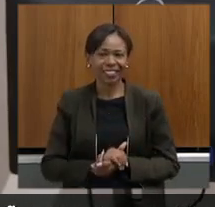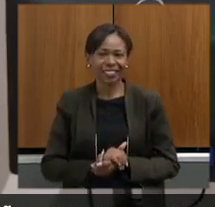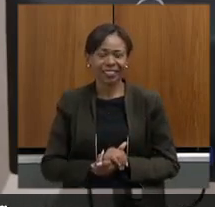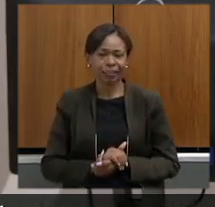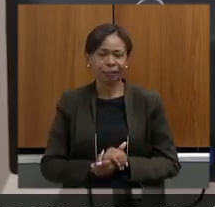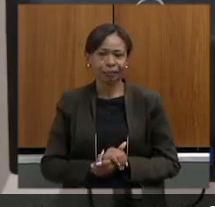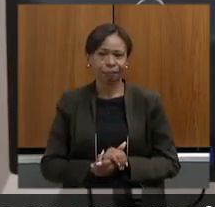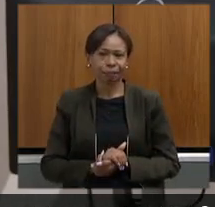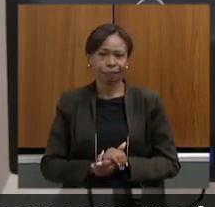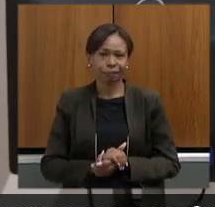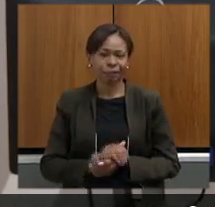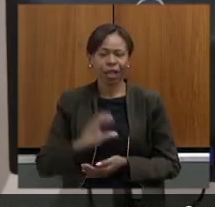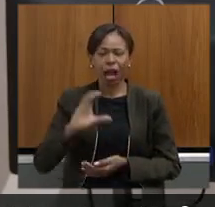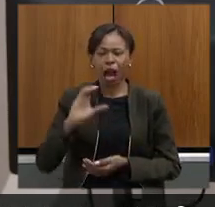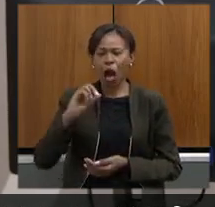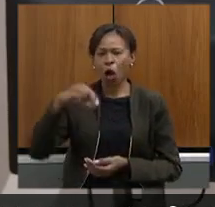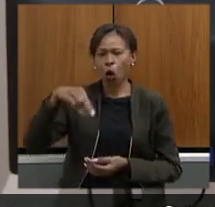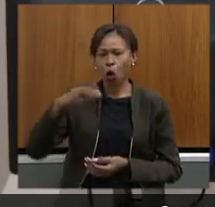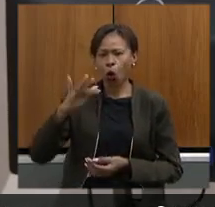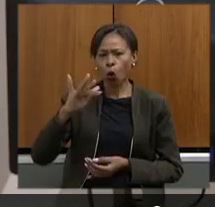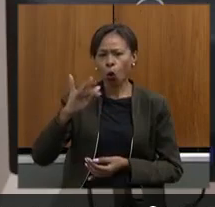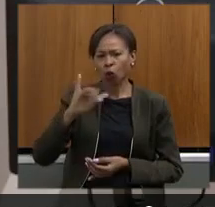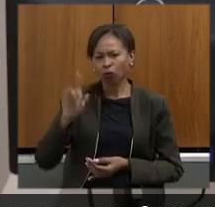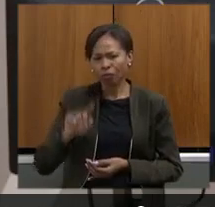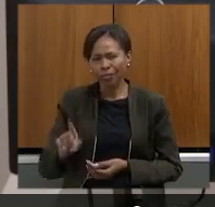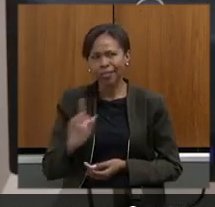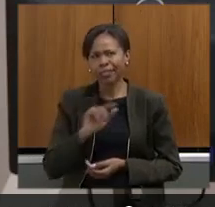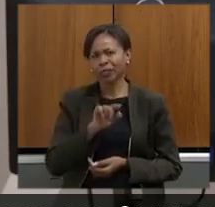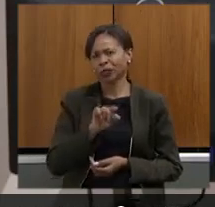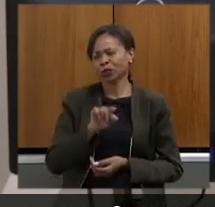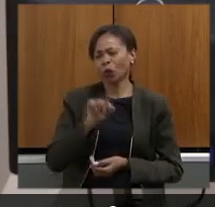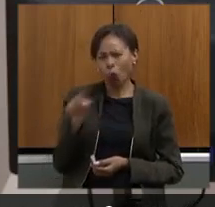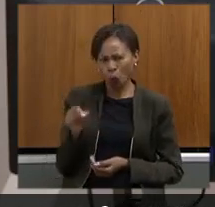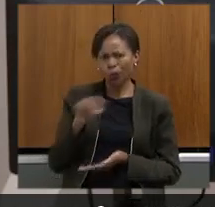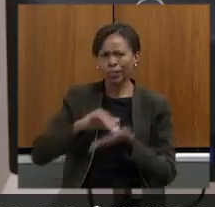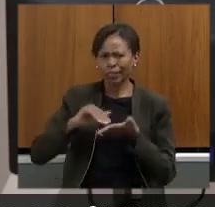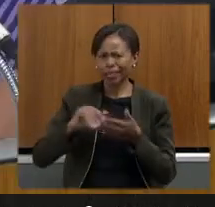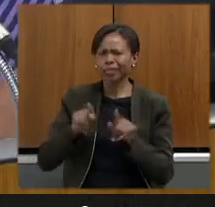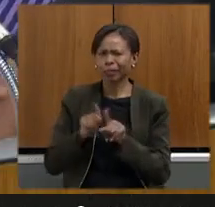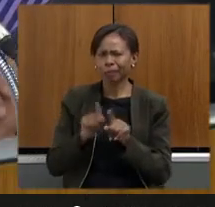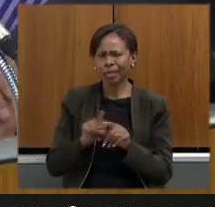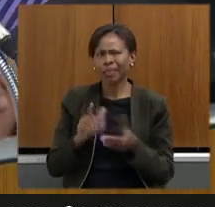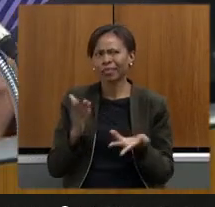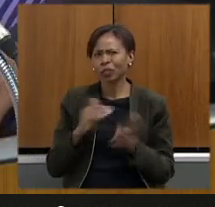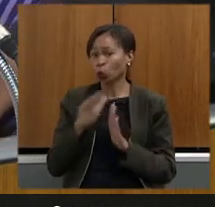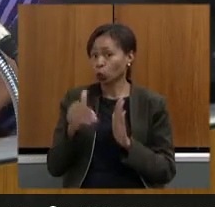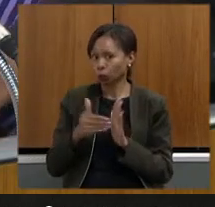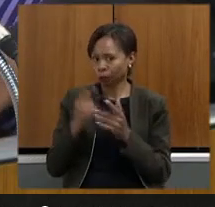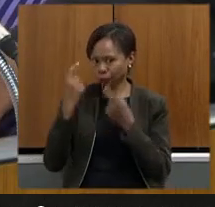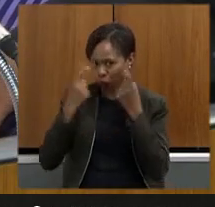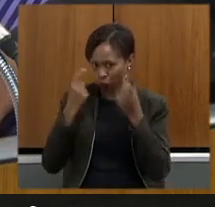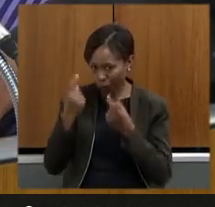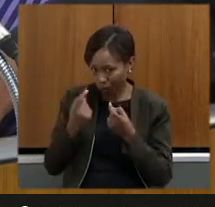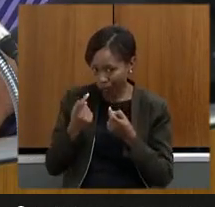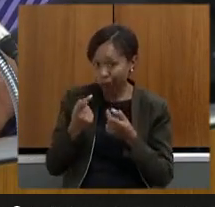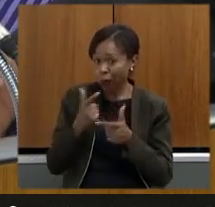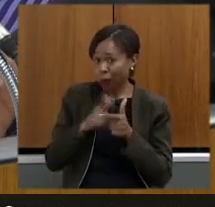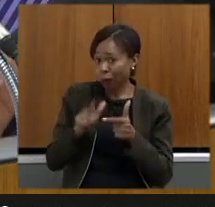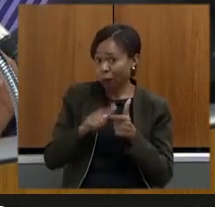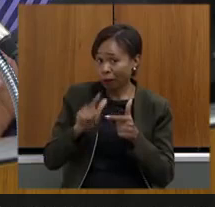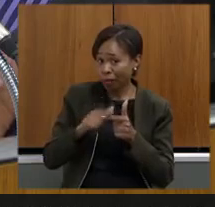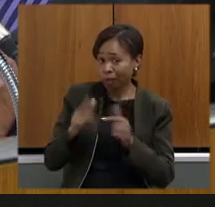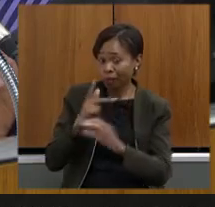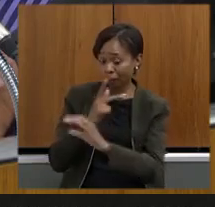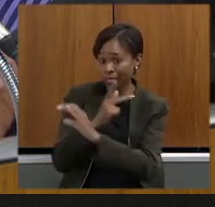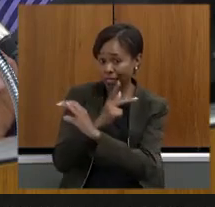e a própria com fim o secretário também todos muito preocupados com a questão da Polícia Civil especialmente